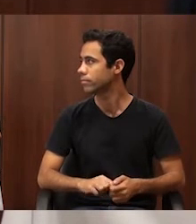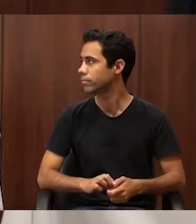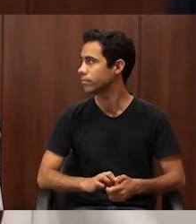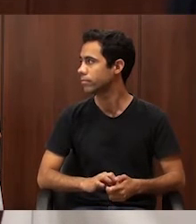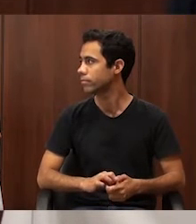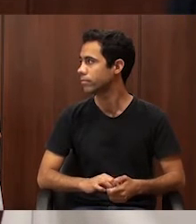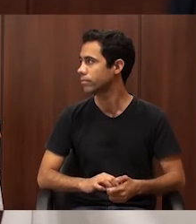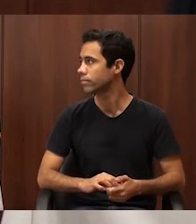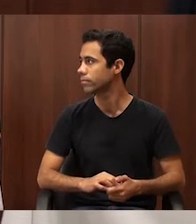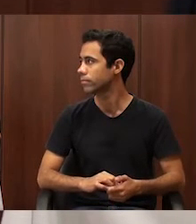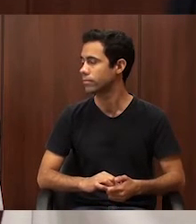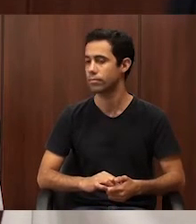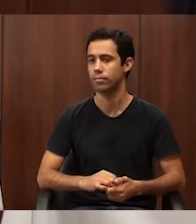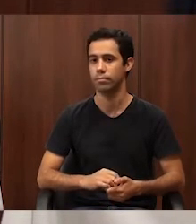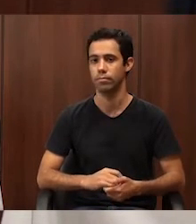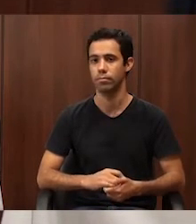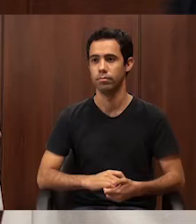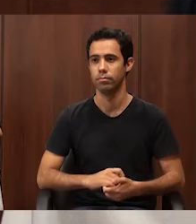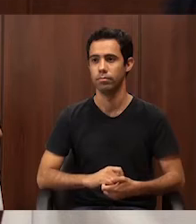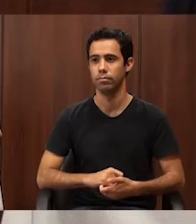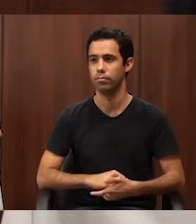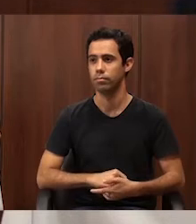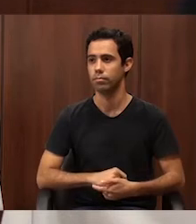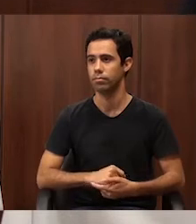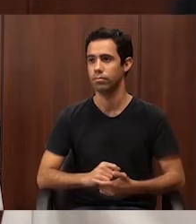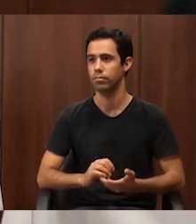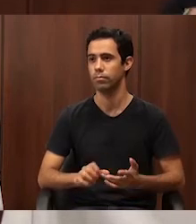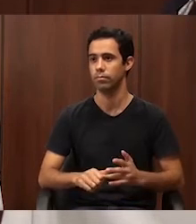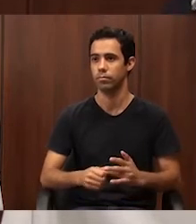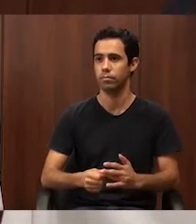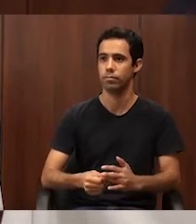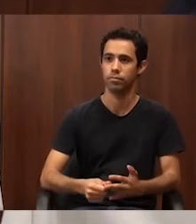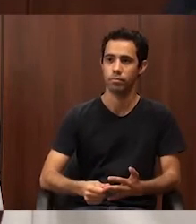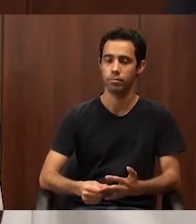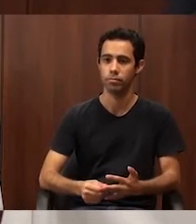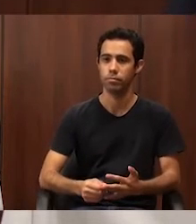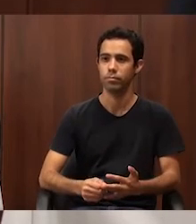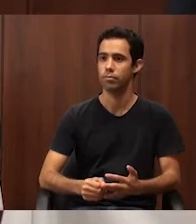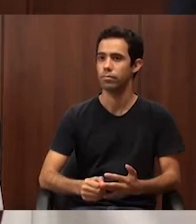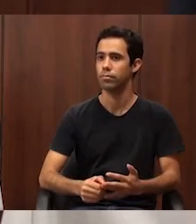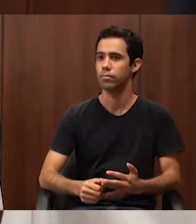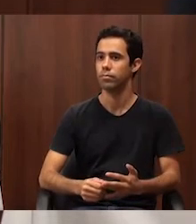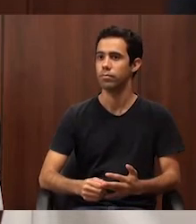possível e até lembrar de todas as questões que foram levantadas, porque a memória muitas vezes falha.